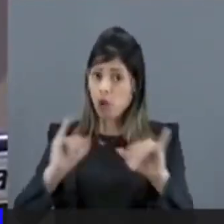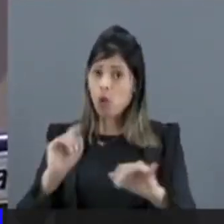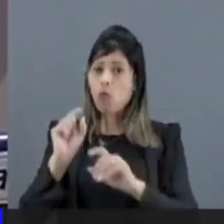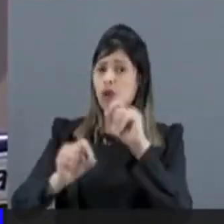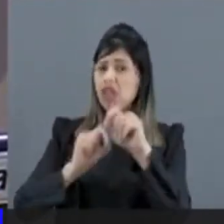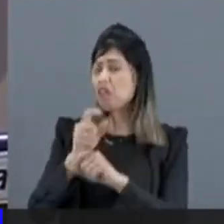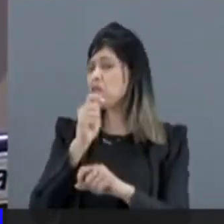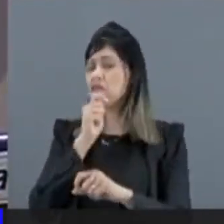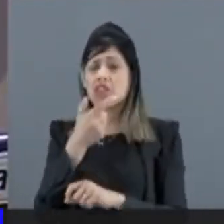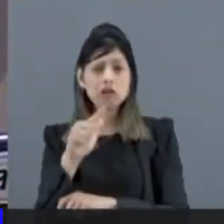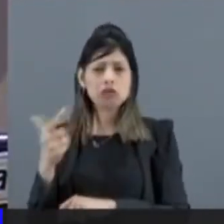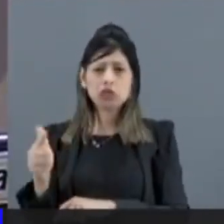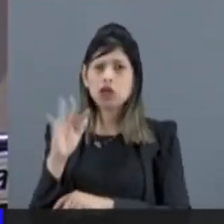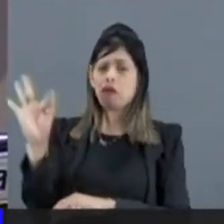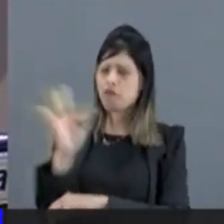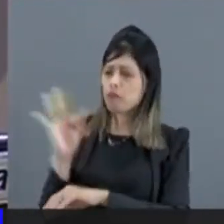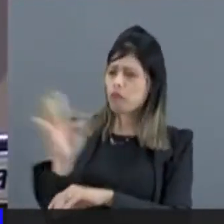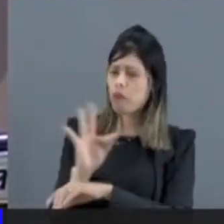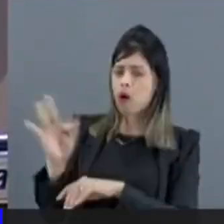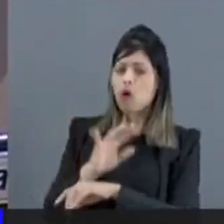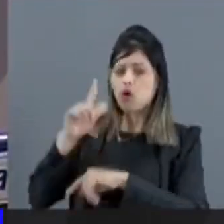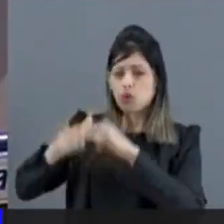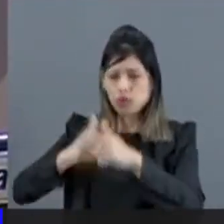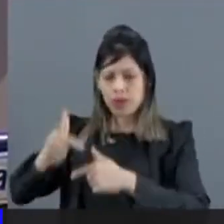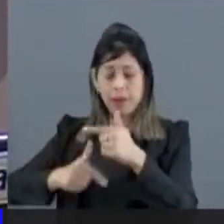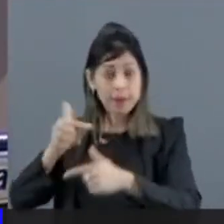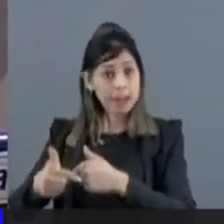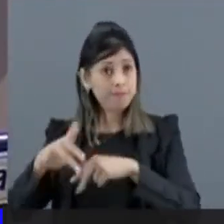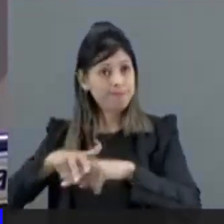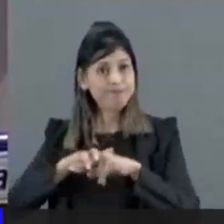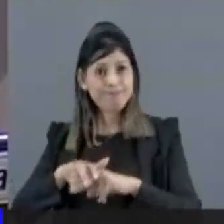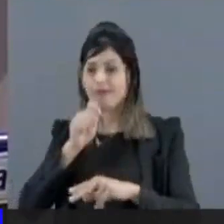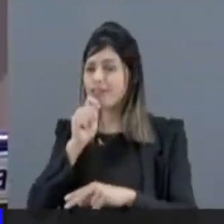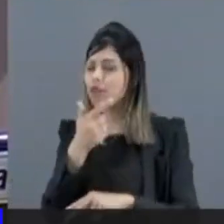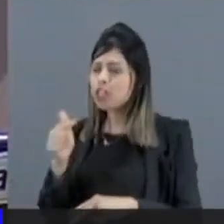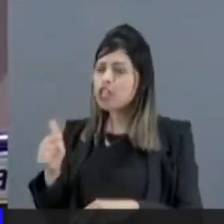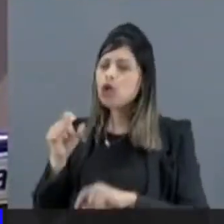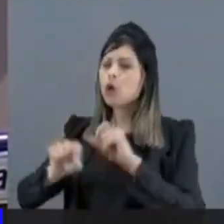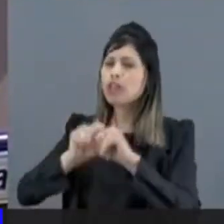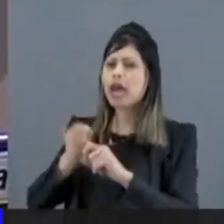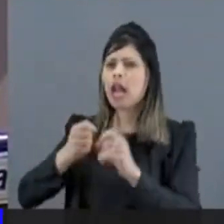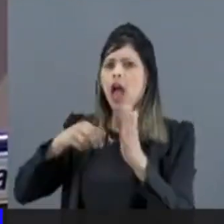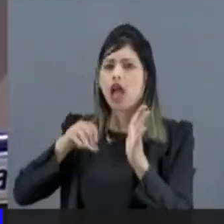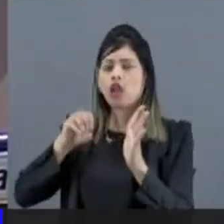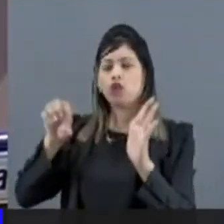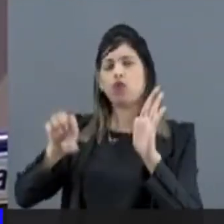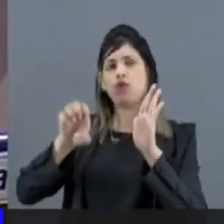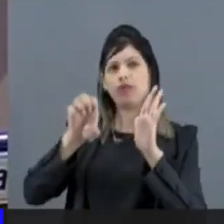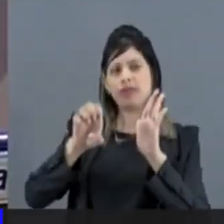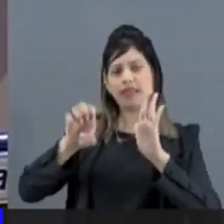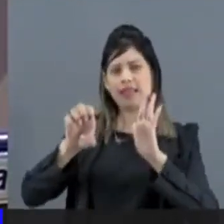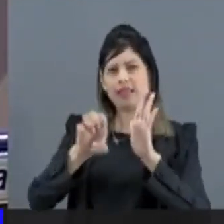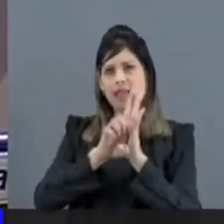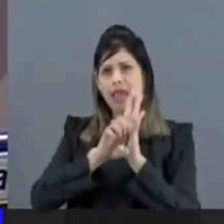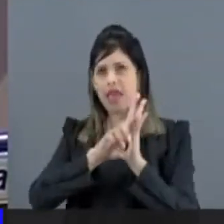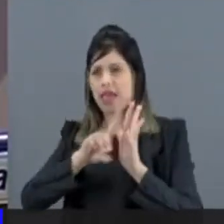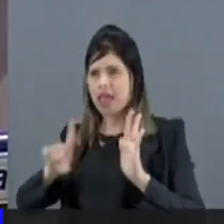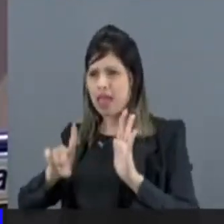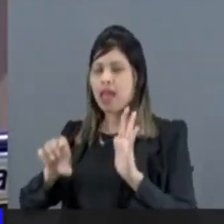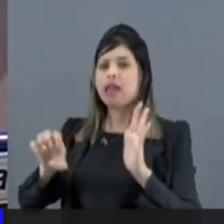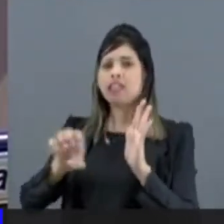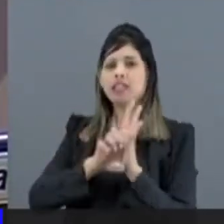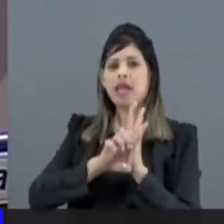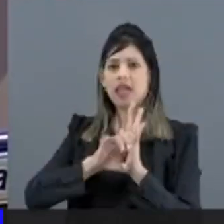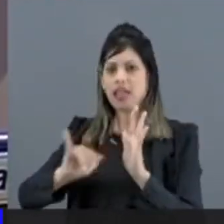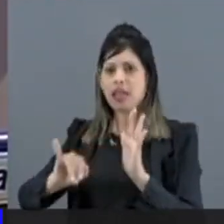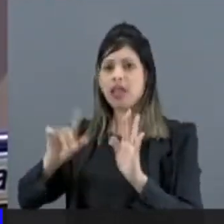havia sido nomeado formalmente para o cargo pois não havia sido publicada a sua nomeação no Diário Oficial do Distrito Federal assim Anderson Torres deve